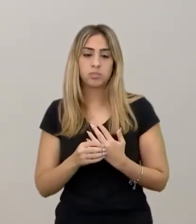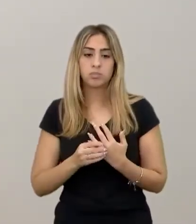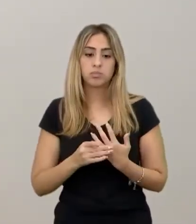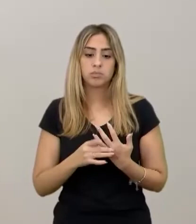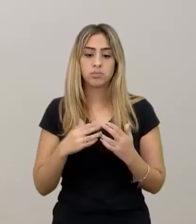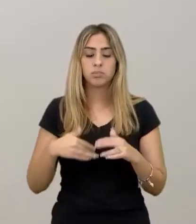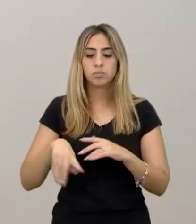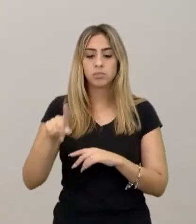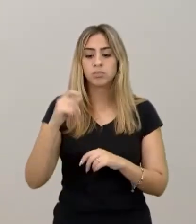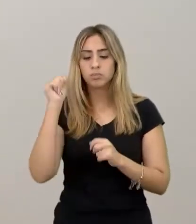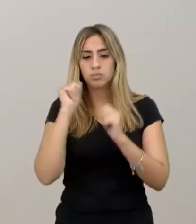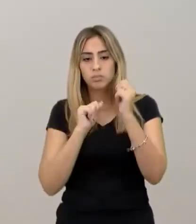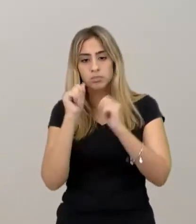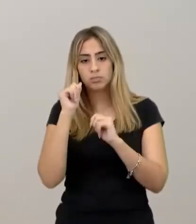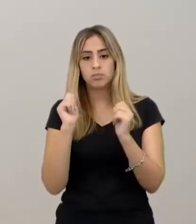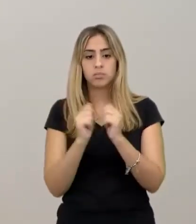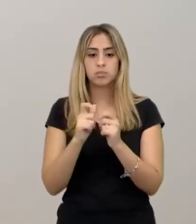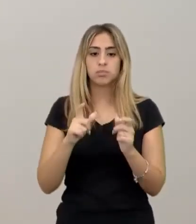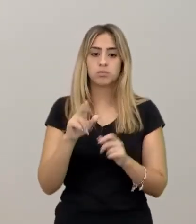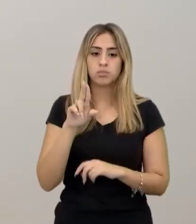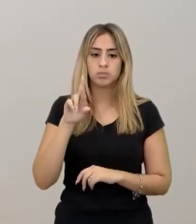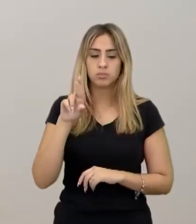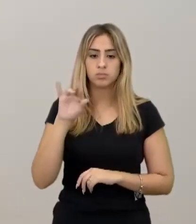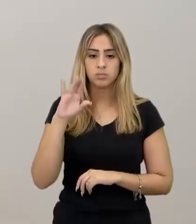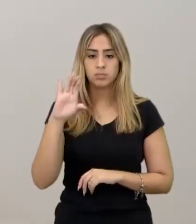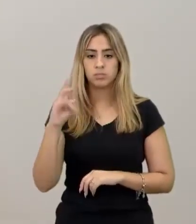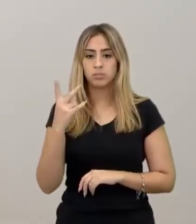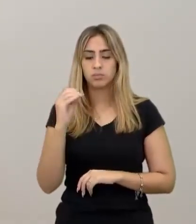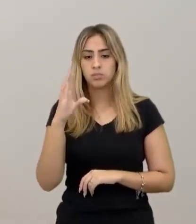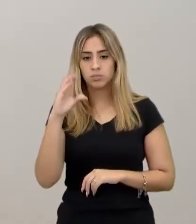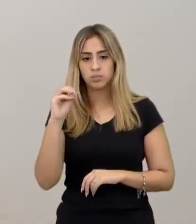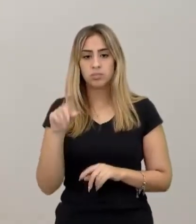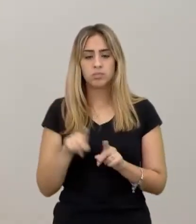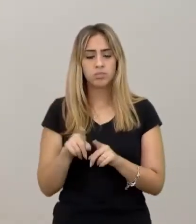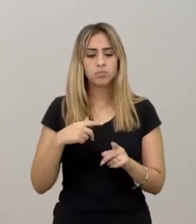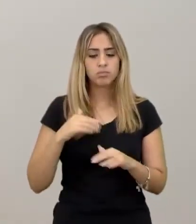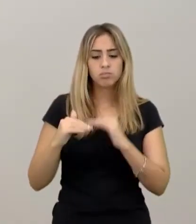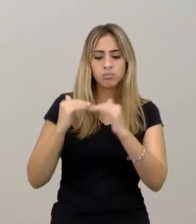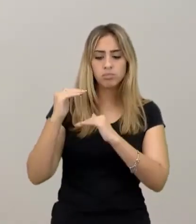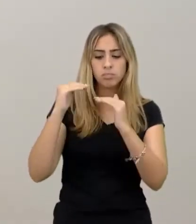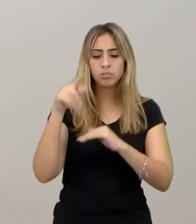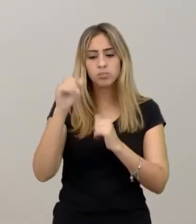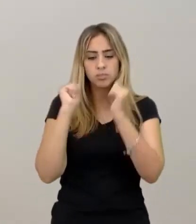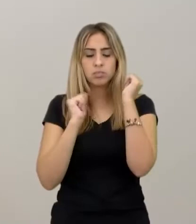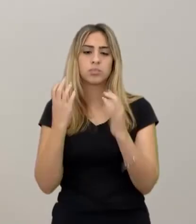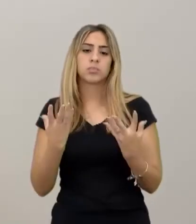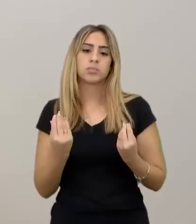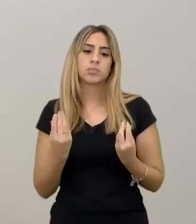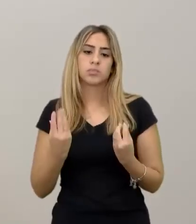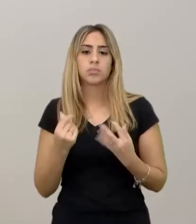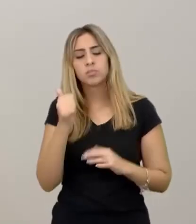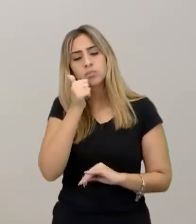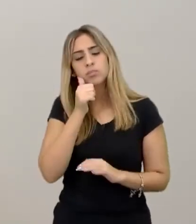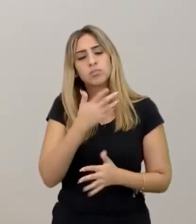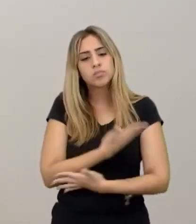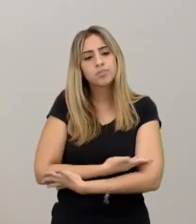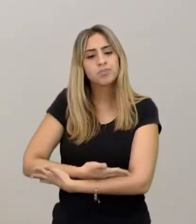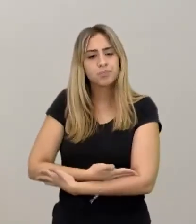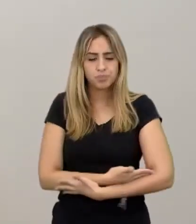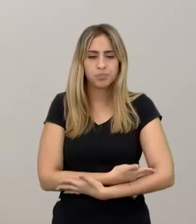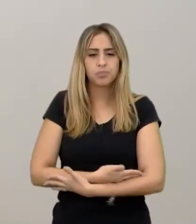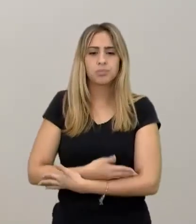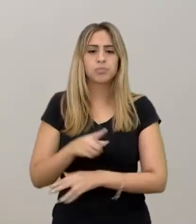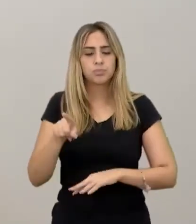lá e começa a fabricar as bonecas Hichokó. Assim, em grande escala. Eles vão fabricar muitas bonecas, né?